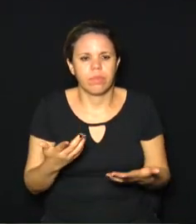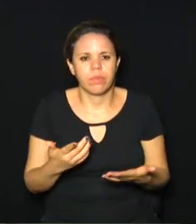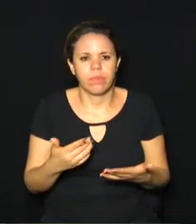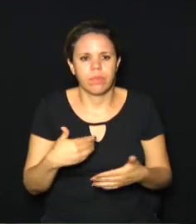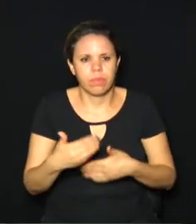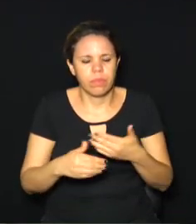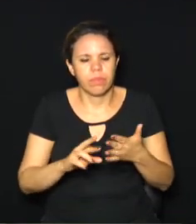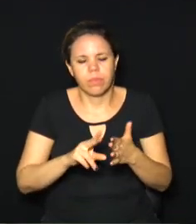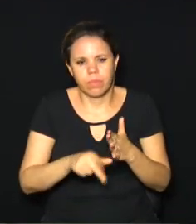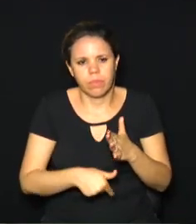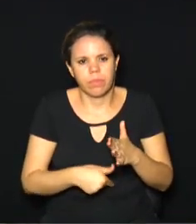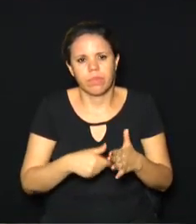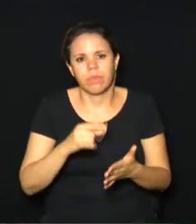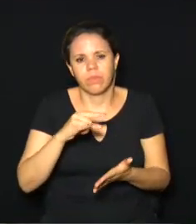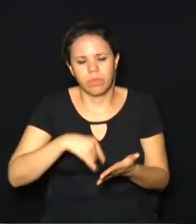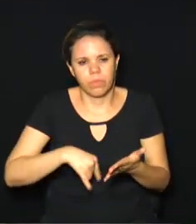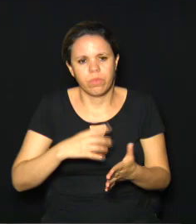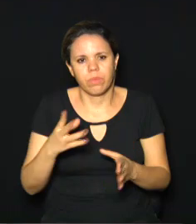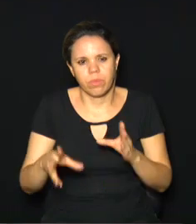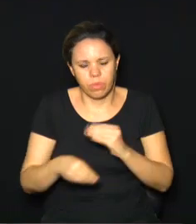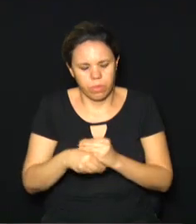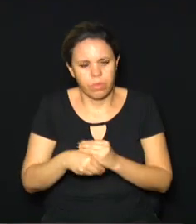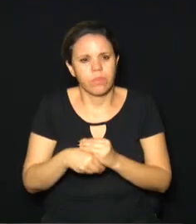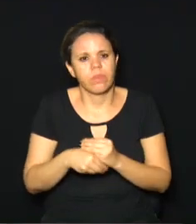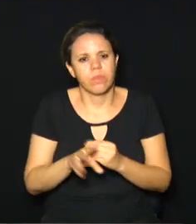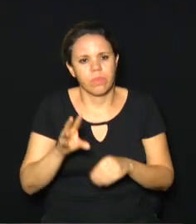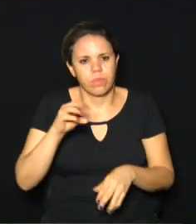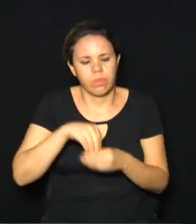extras curriculares, complementares ao currículo,